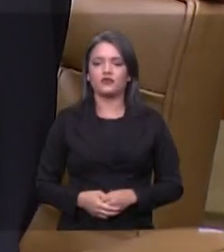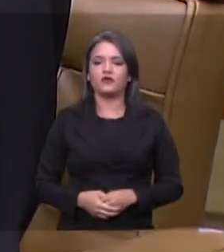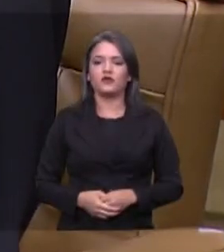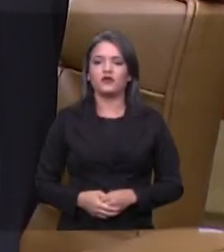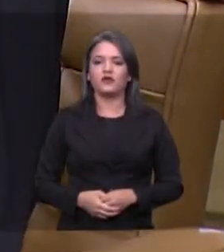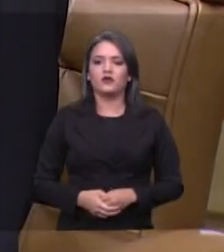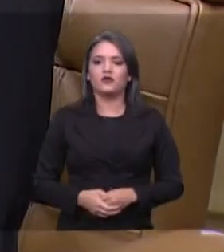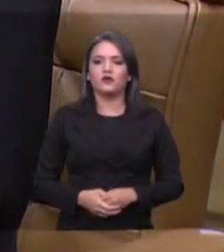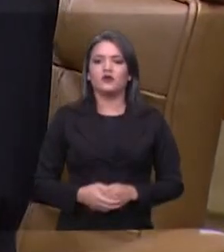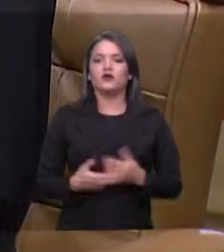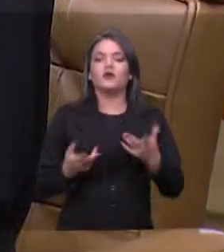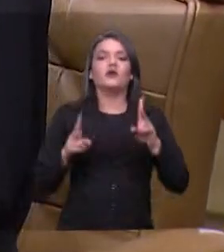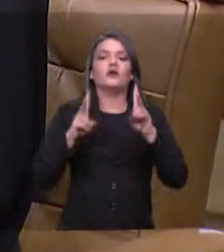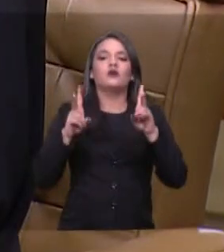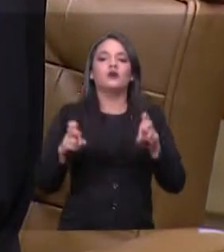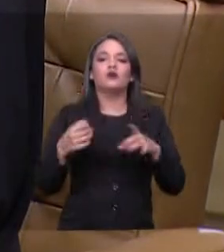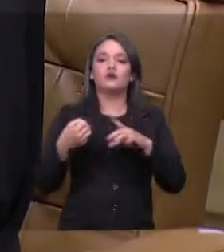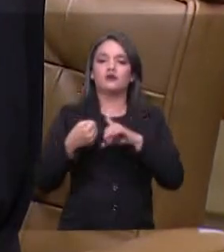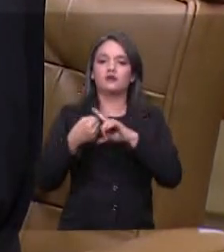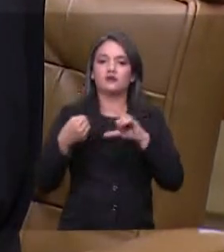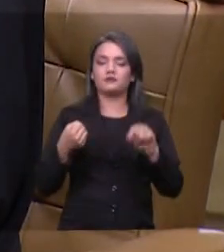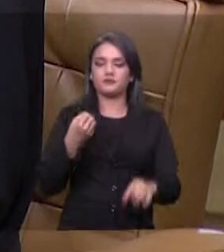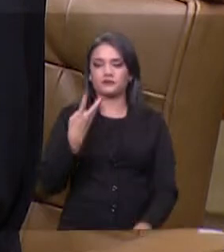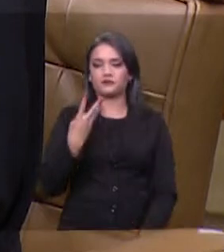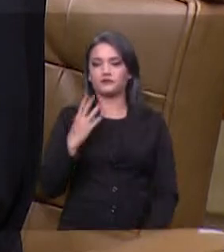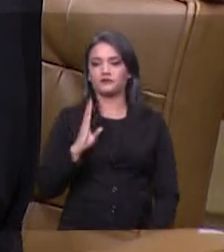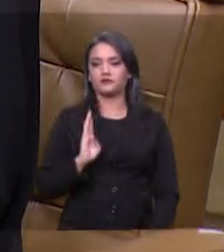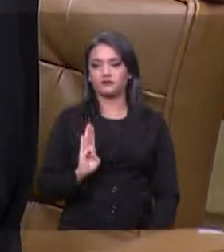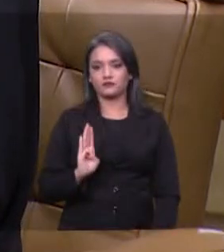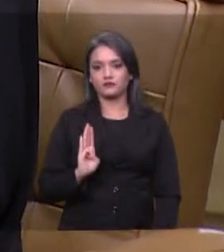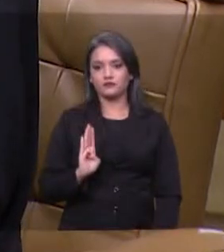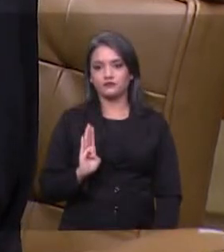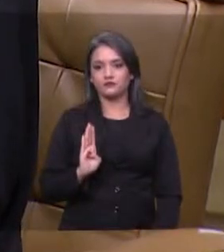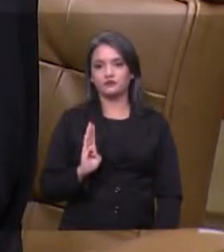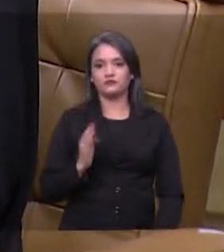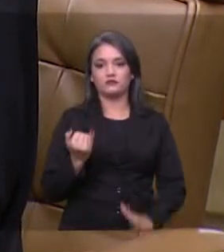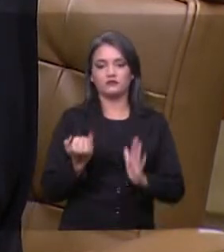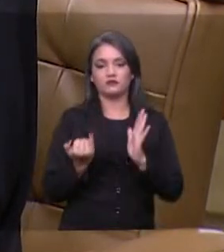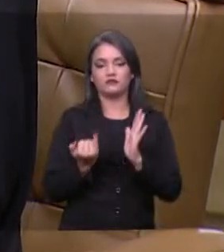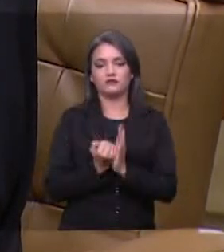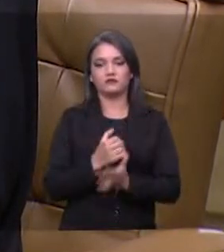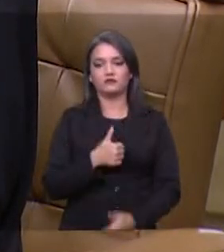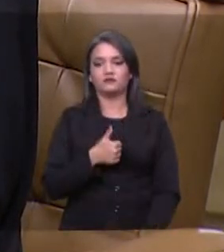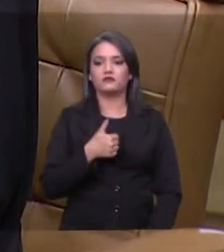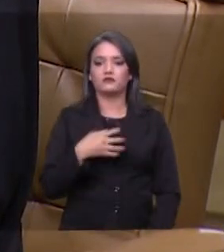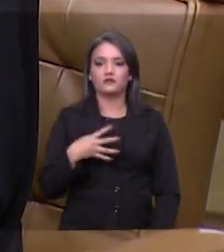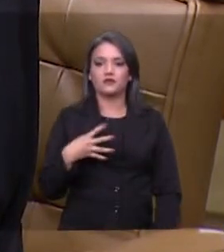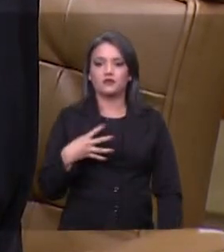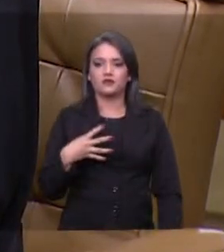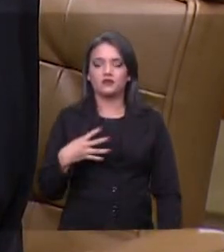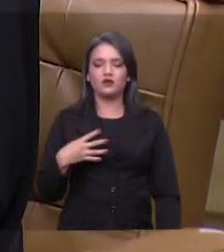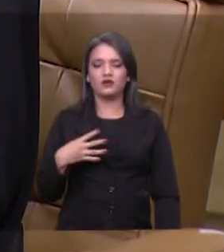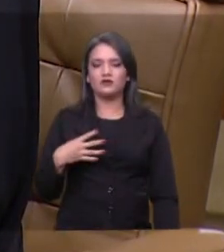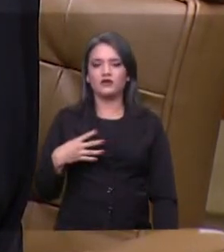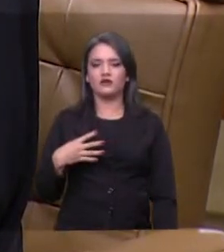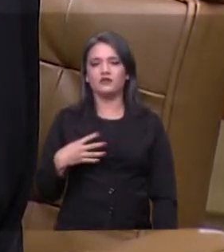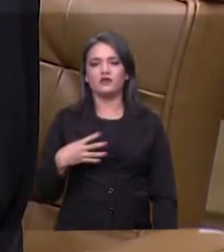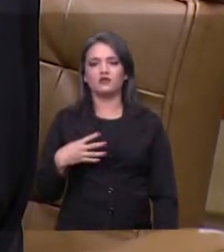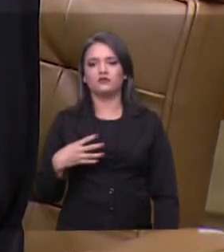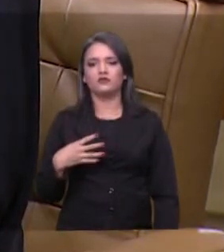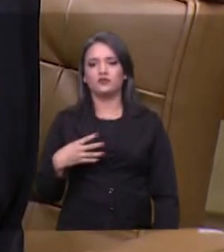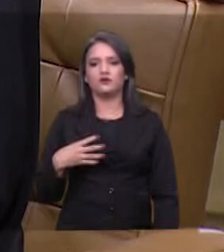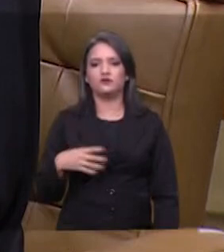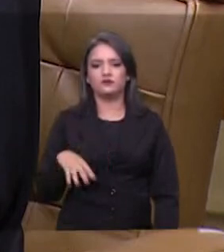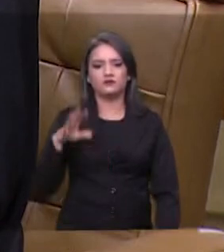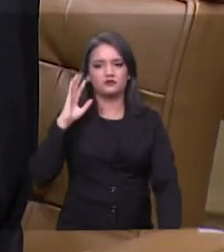Aqui, em relação ao 3B, inciso 14, eu estava acompanhando inicialmente